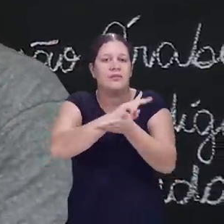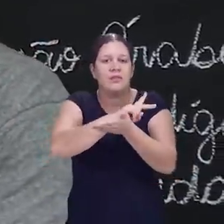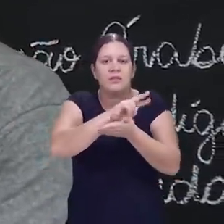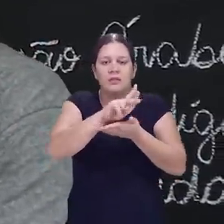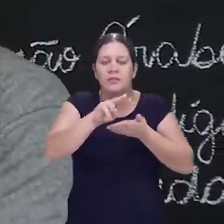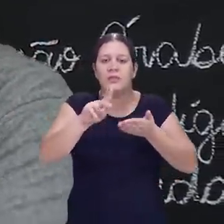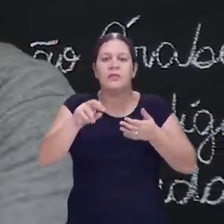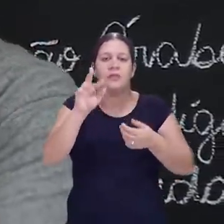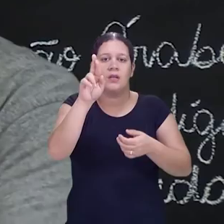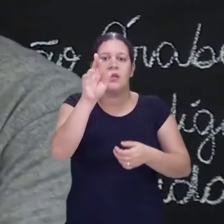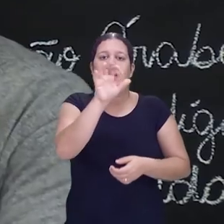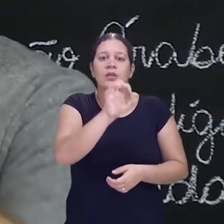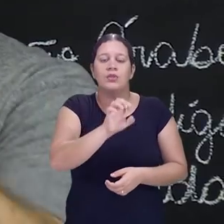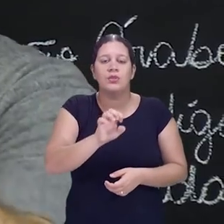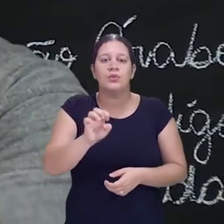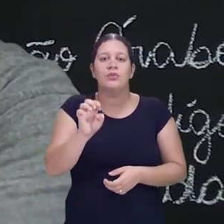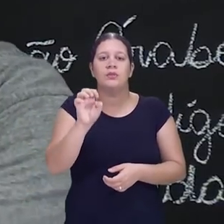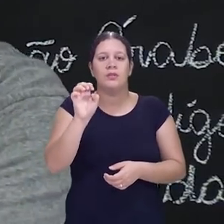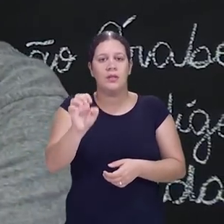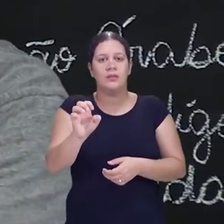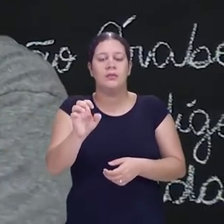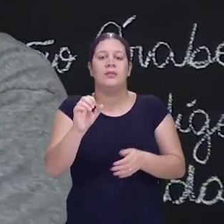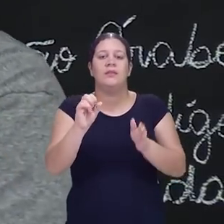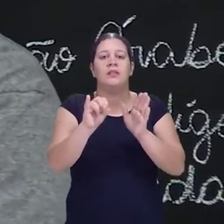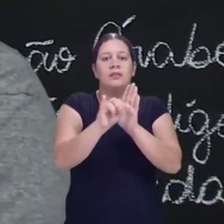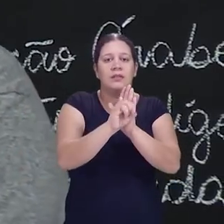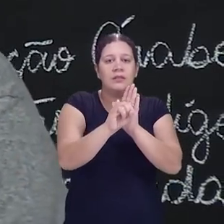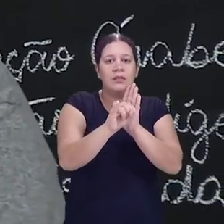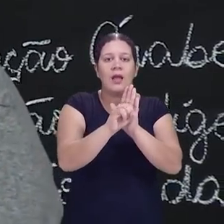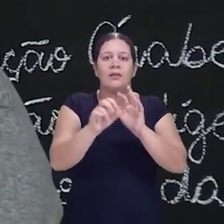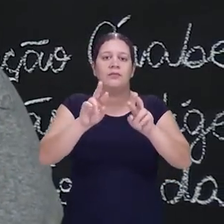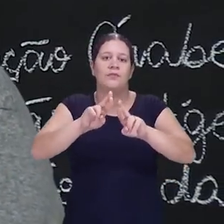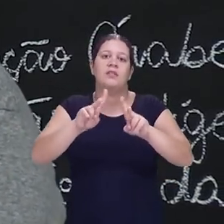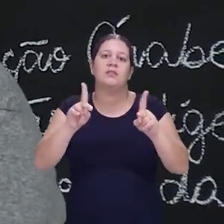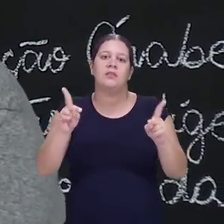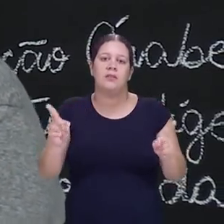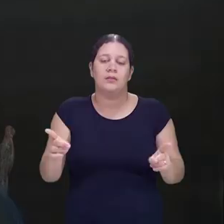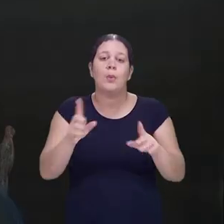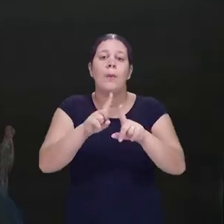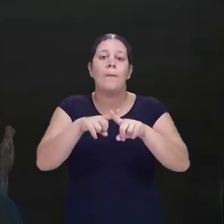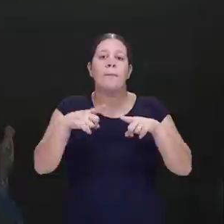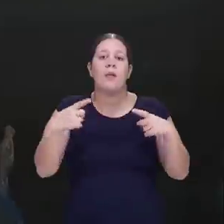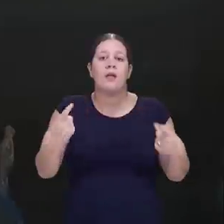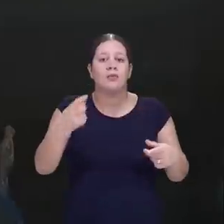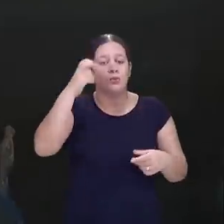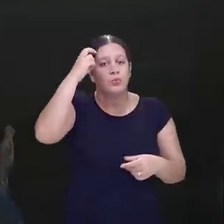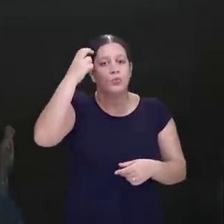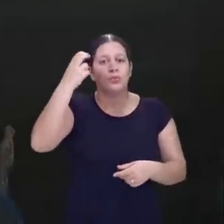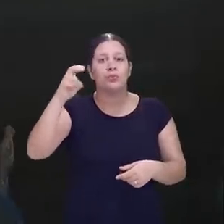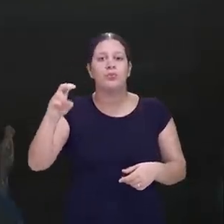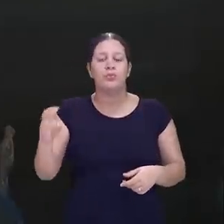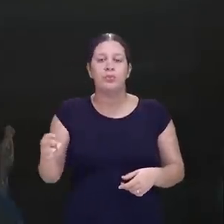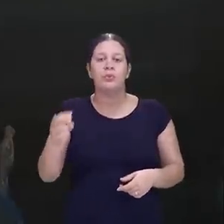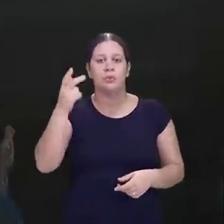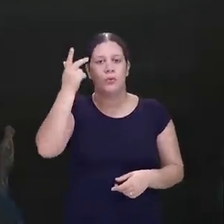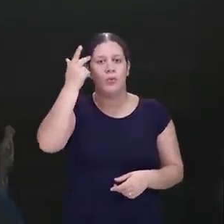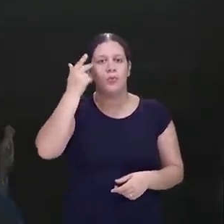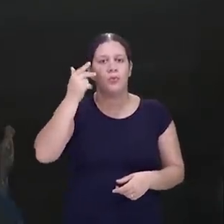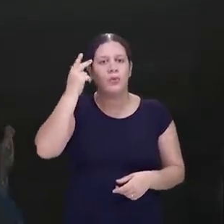por diversas regiões que têm identidades diferenciadas, mas eles têm uma cultura